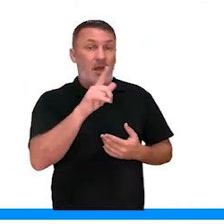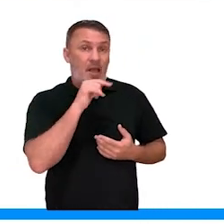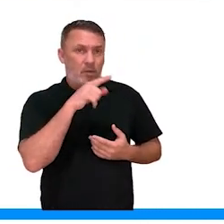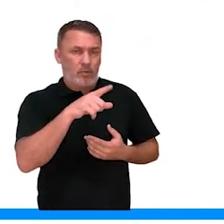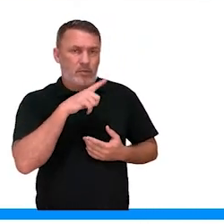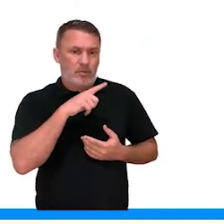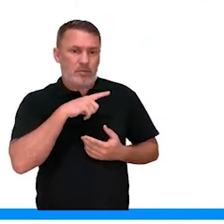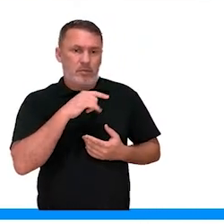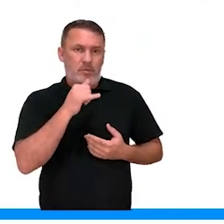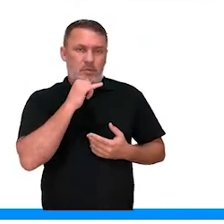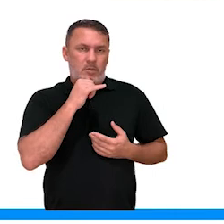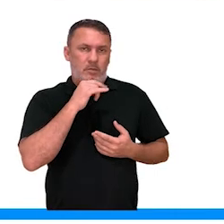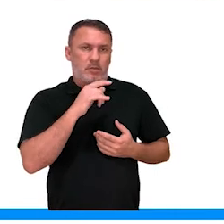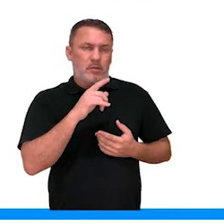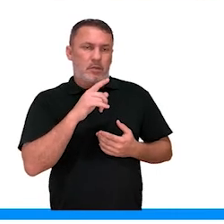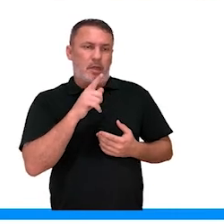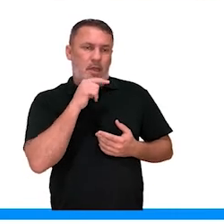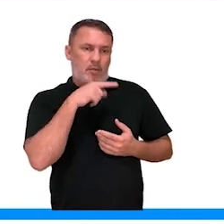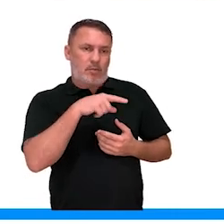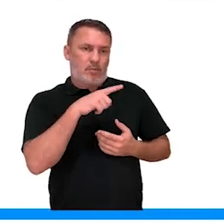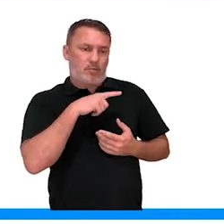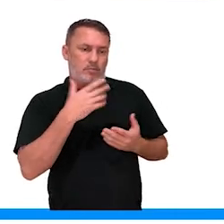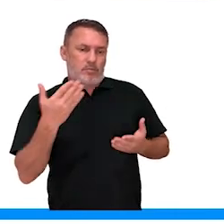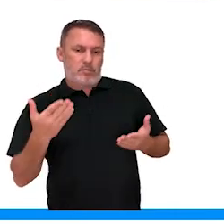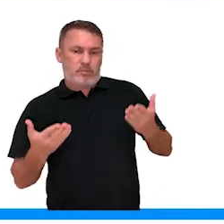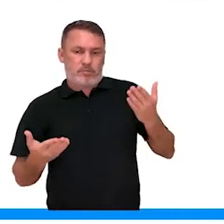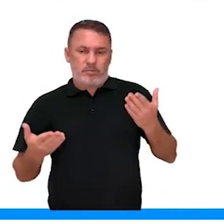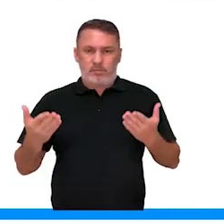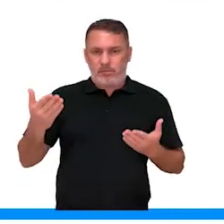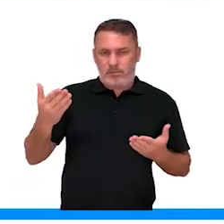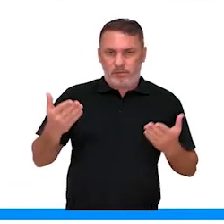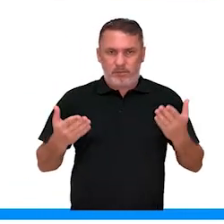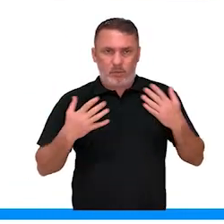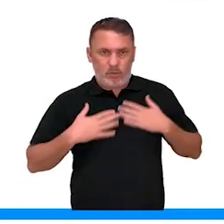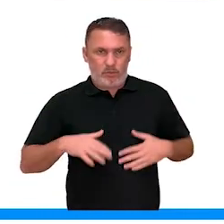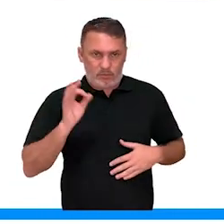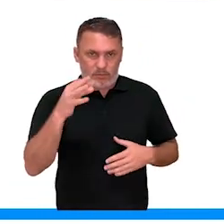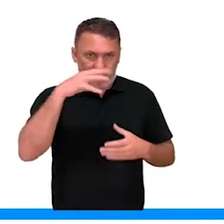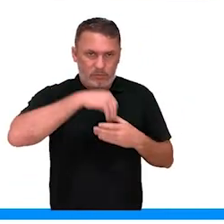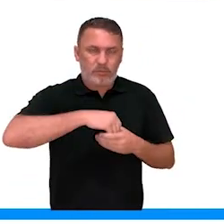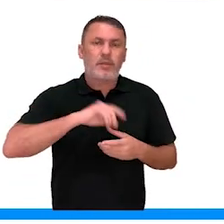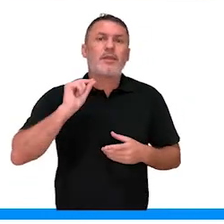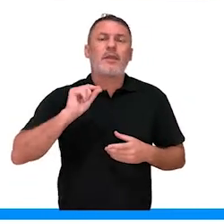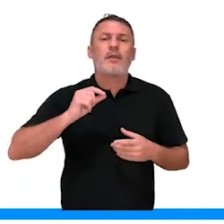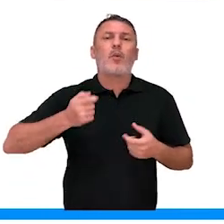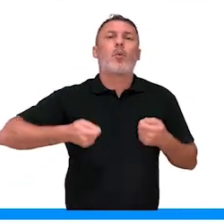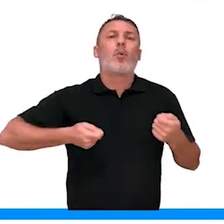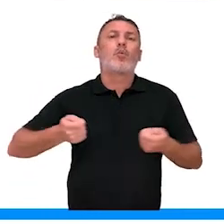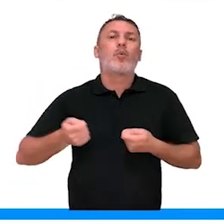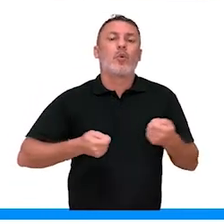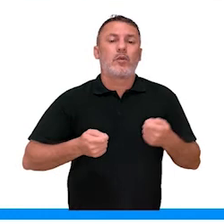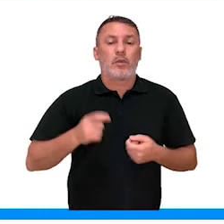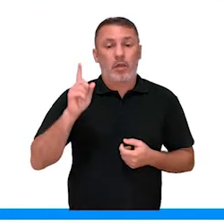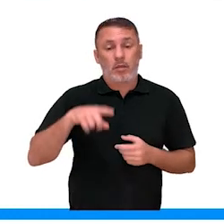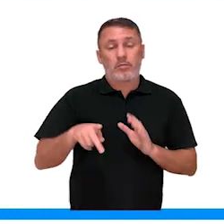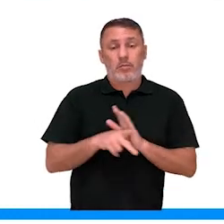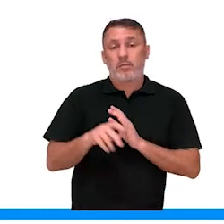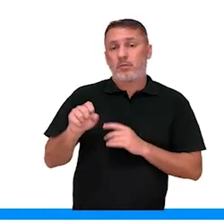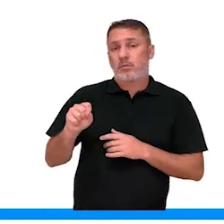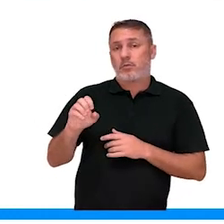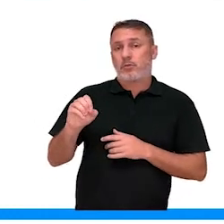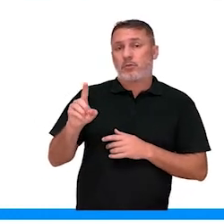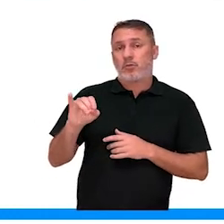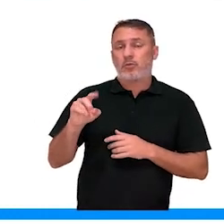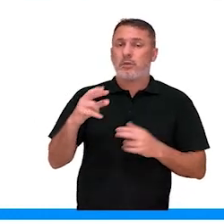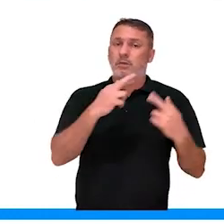ela tende a ir do meio de menor concentração para o meio de maior concentração. E o que determina essa concentração?